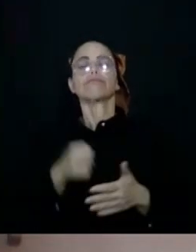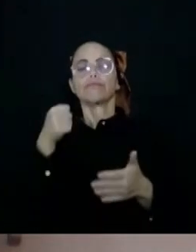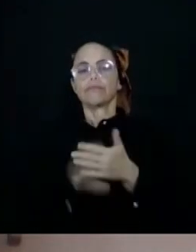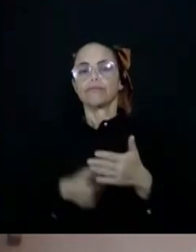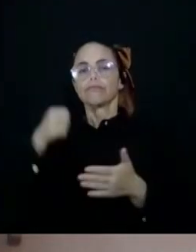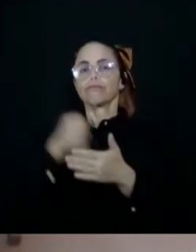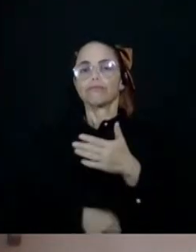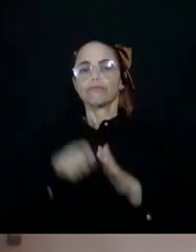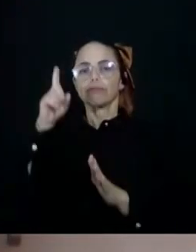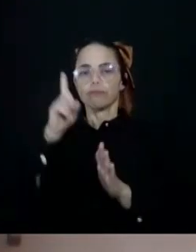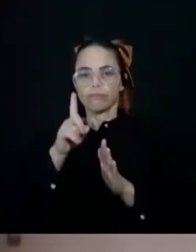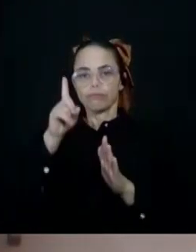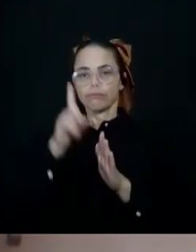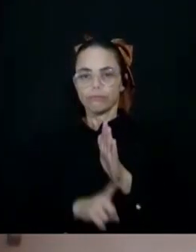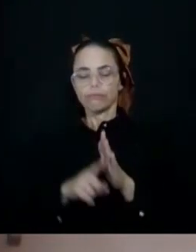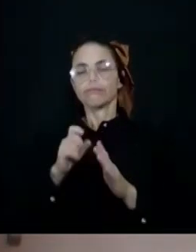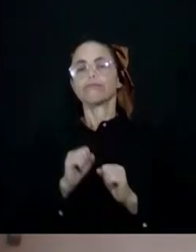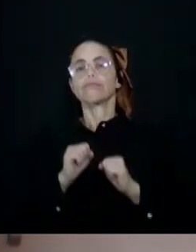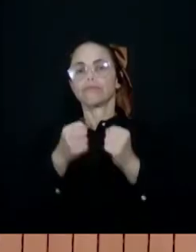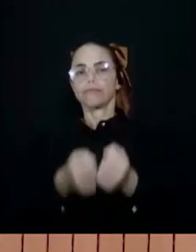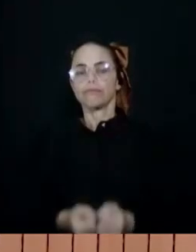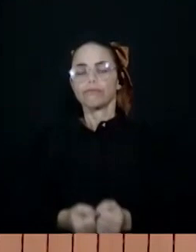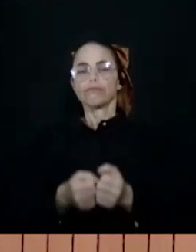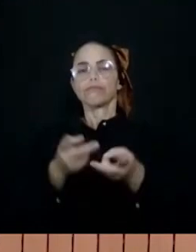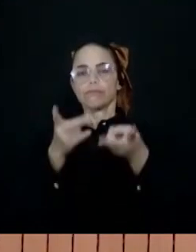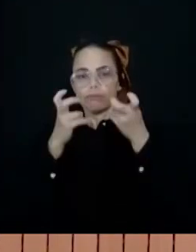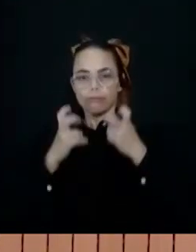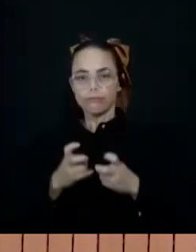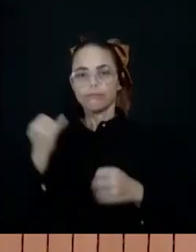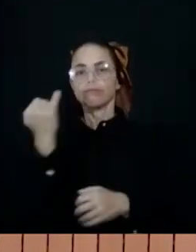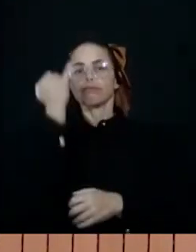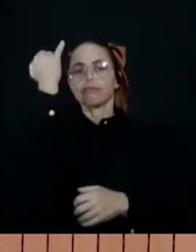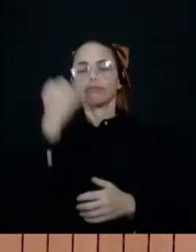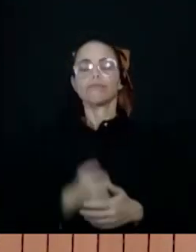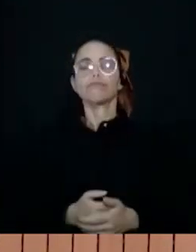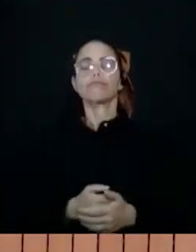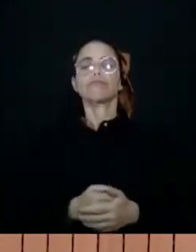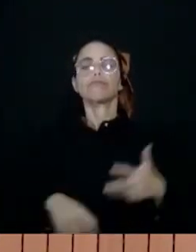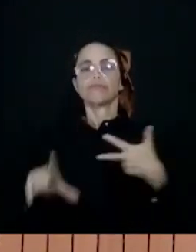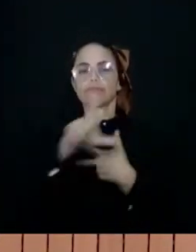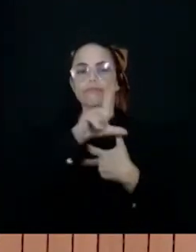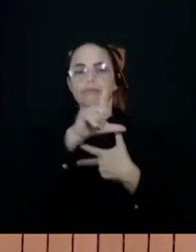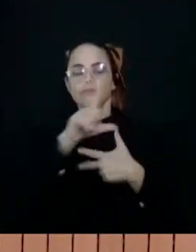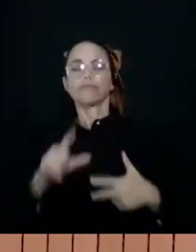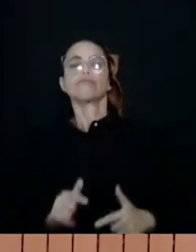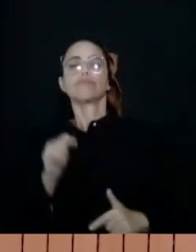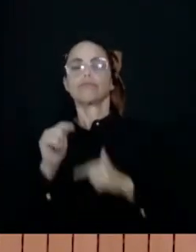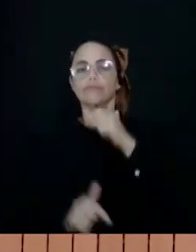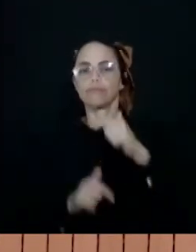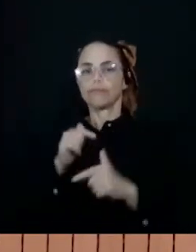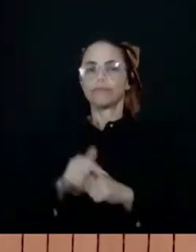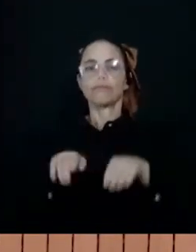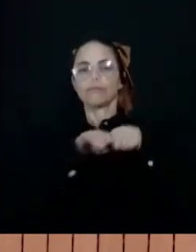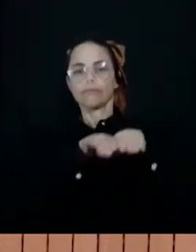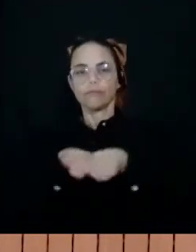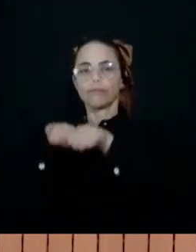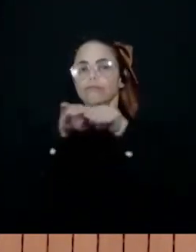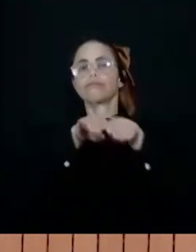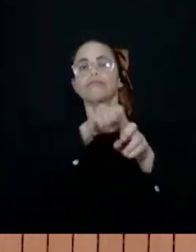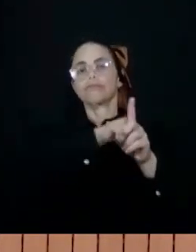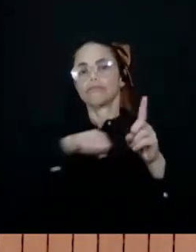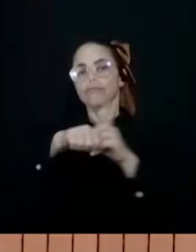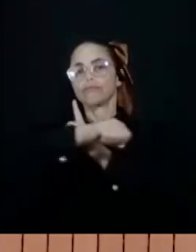direitos e reforçou a visão sobre a importância da legislação trabalhista e da equidade social.